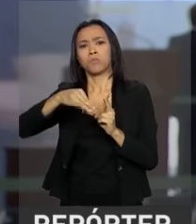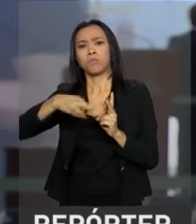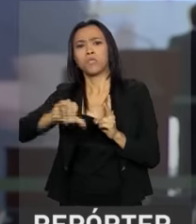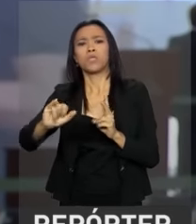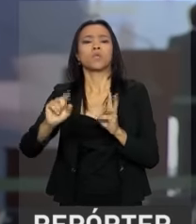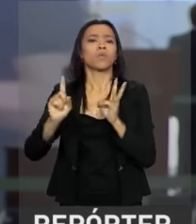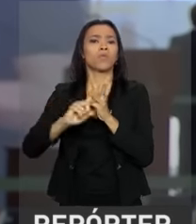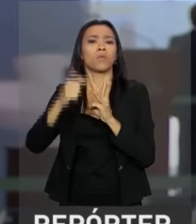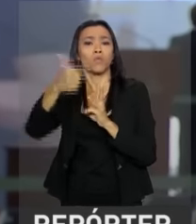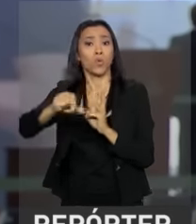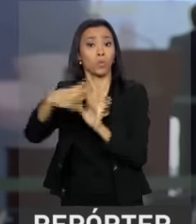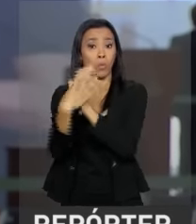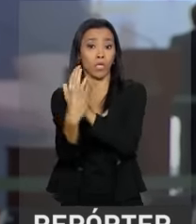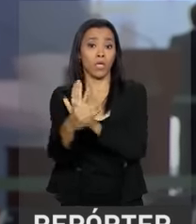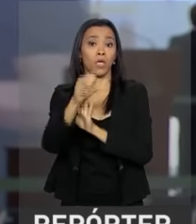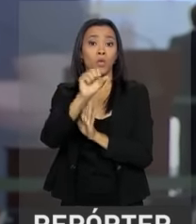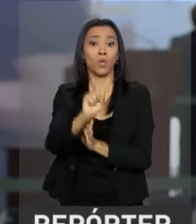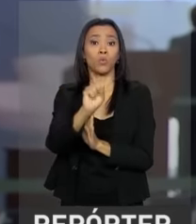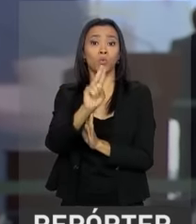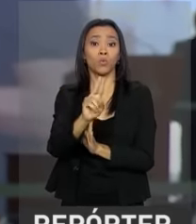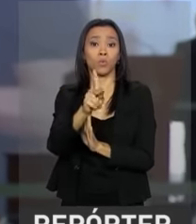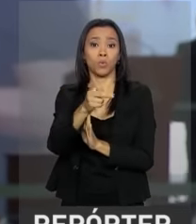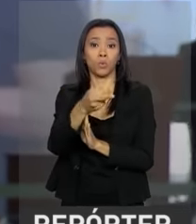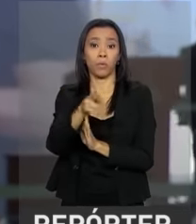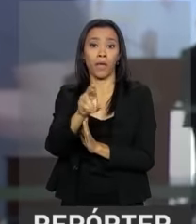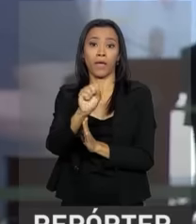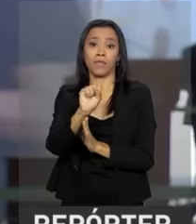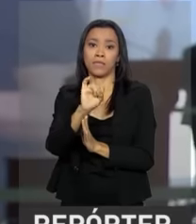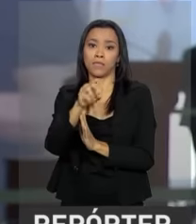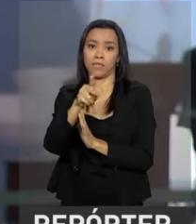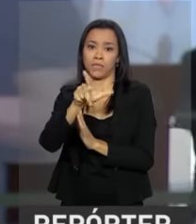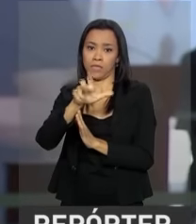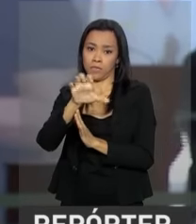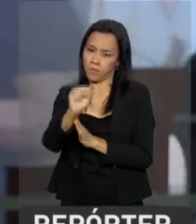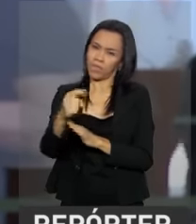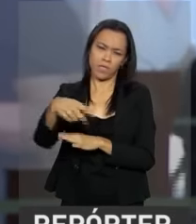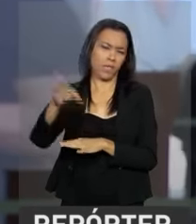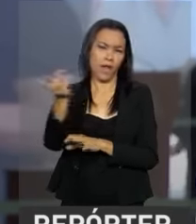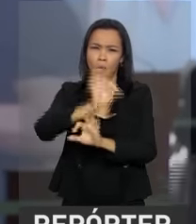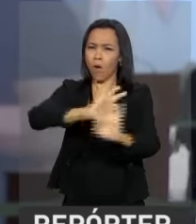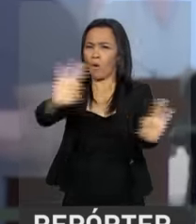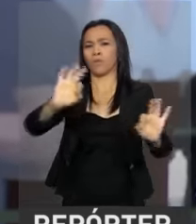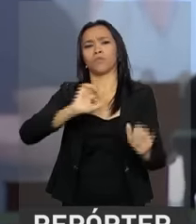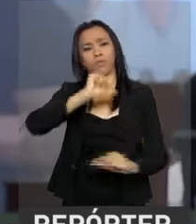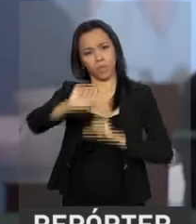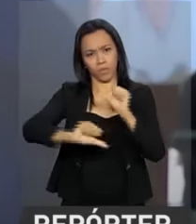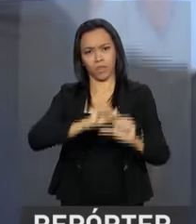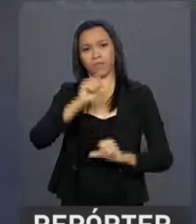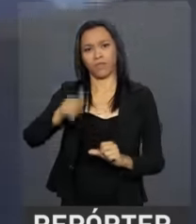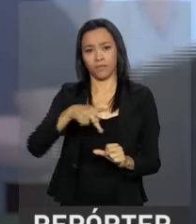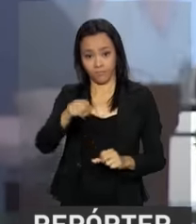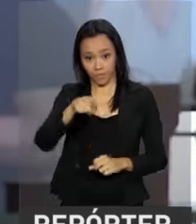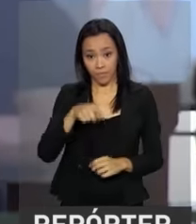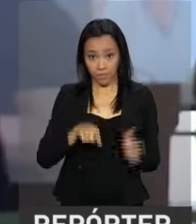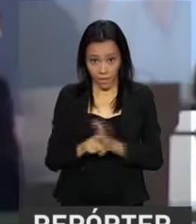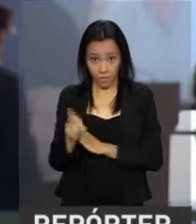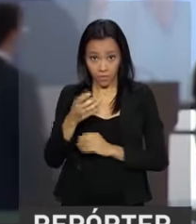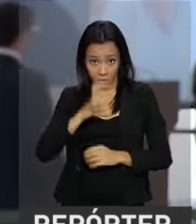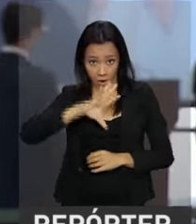super simples. Estamos caminhando junto. É uma jornada fantástica da inovação do país. É uma conquista do setor,